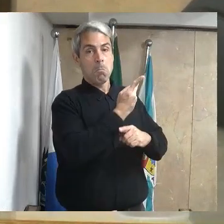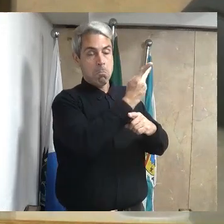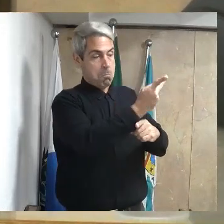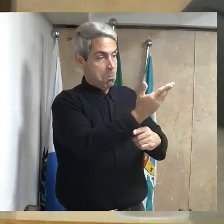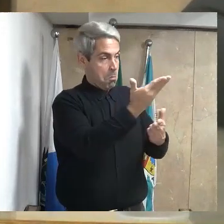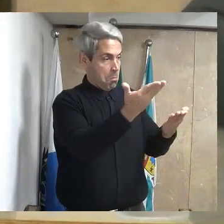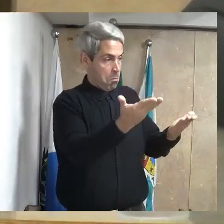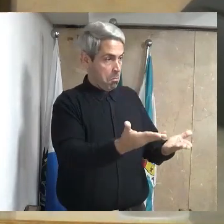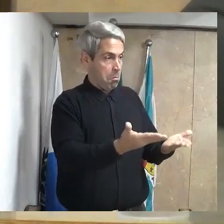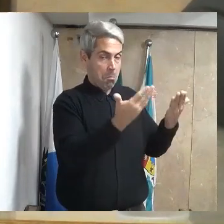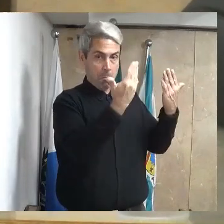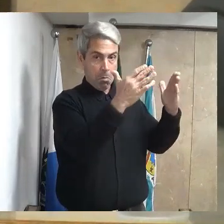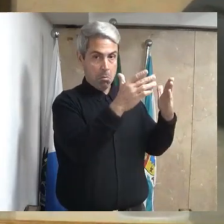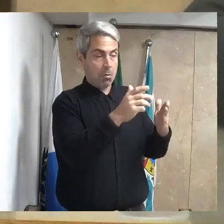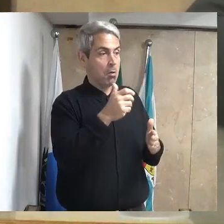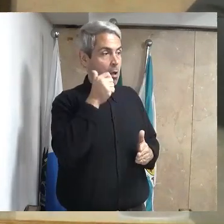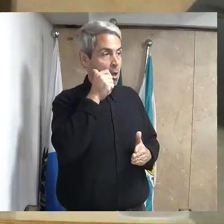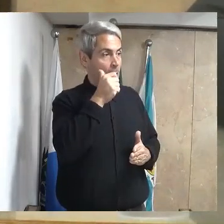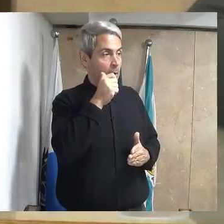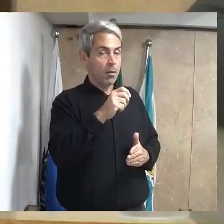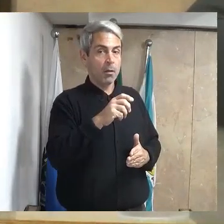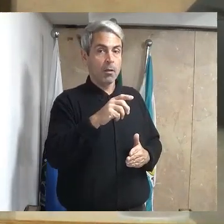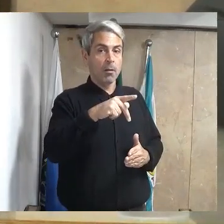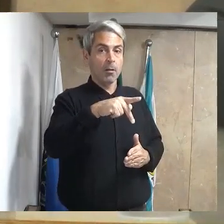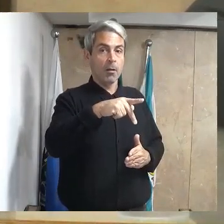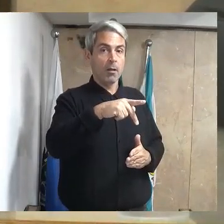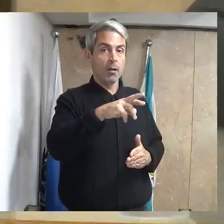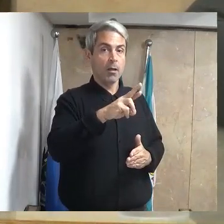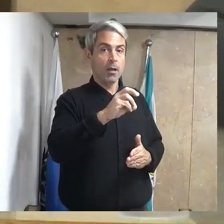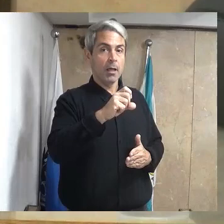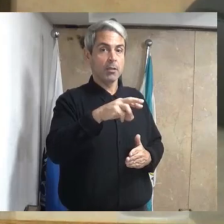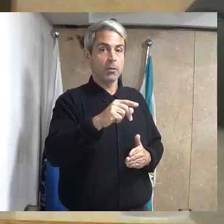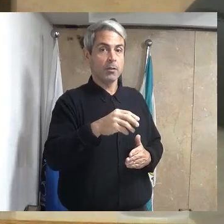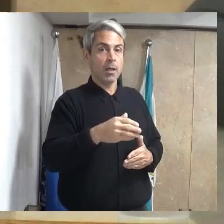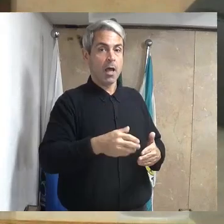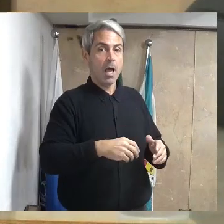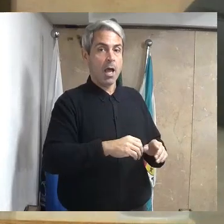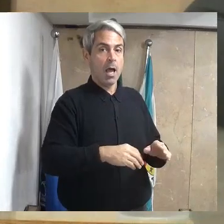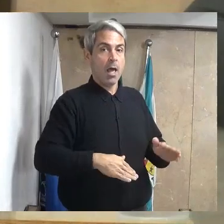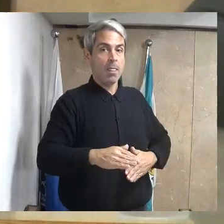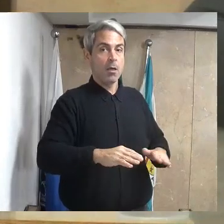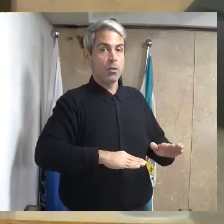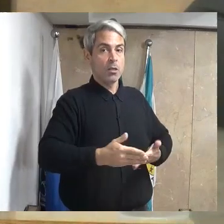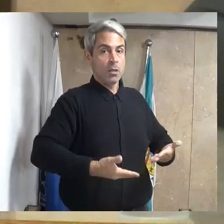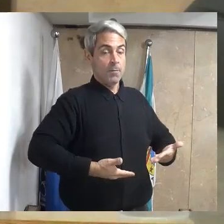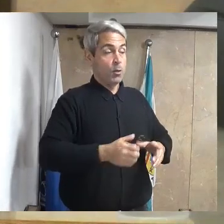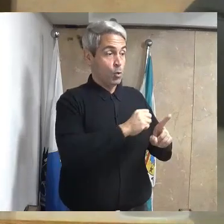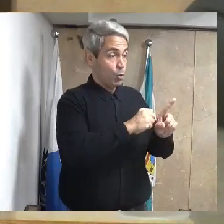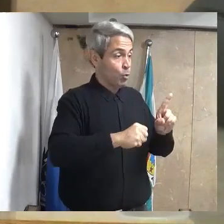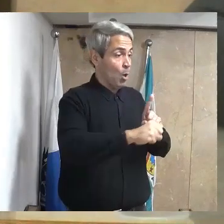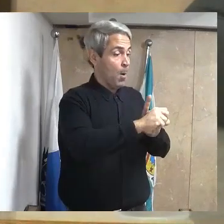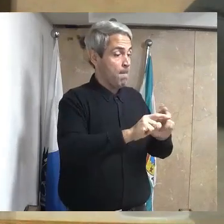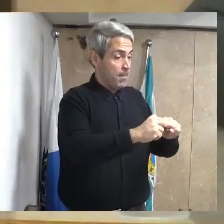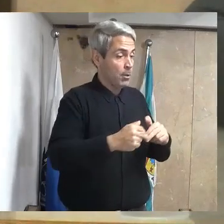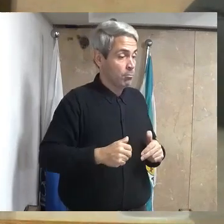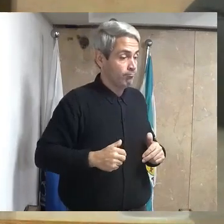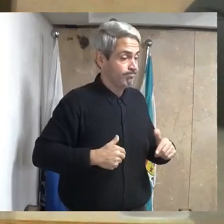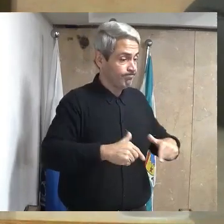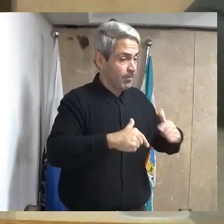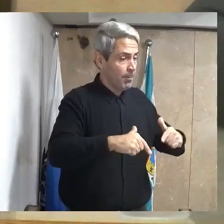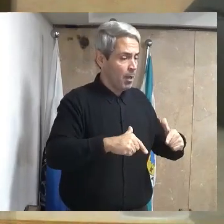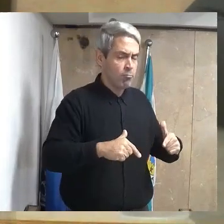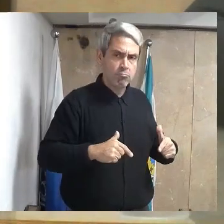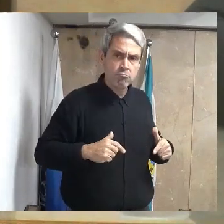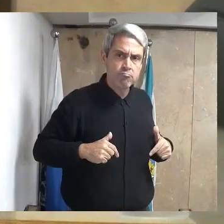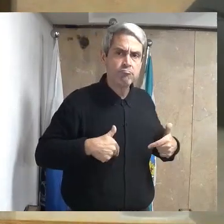à ilustríssima senhora Deise Nunes de Lima, assistente social, pelos relevantes serviços prestados ao atuar de modo